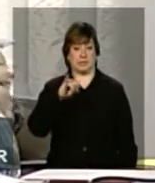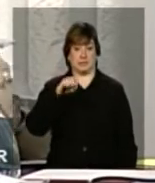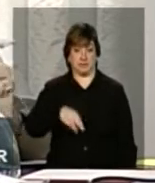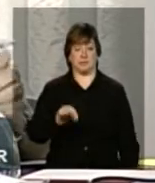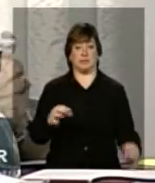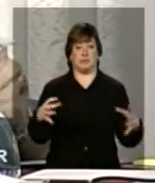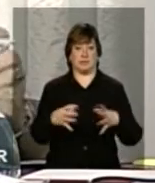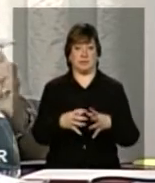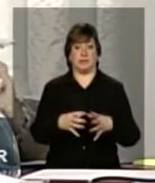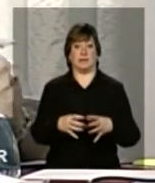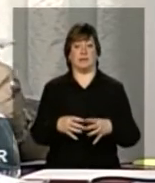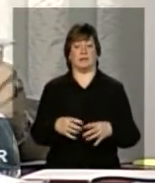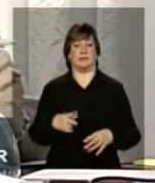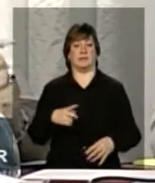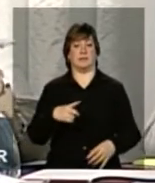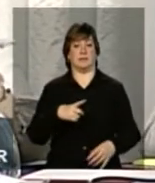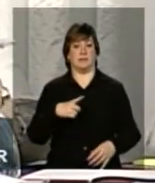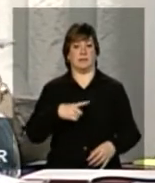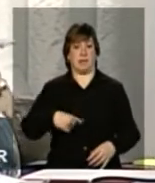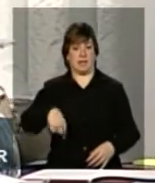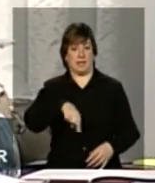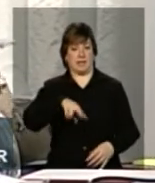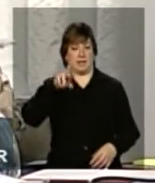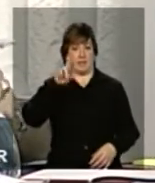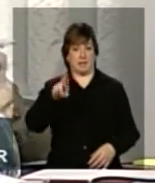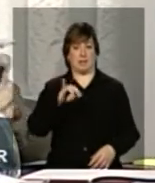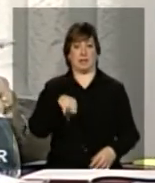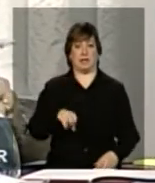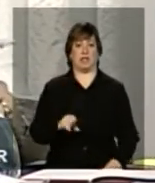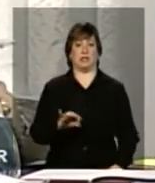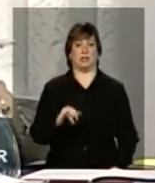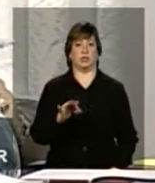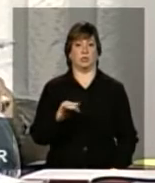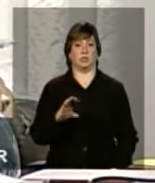além desta, da representação institucional,